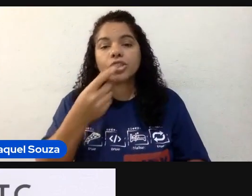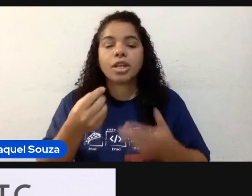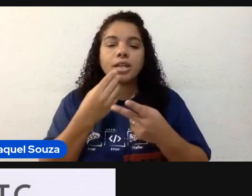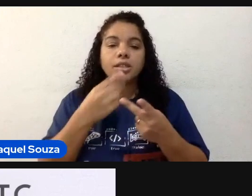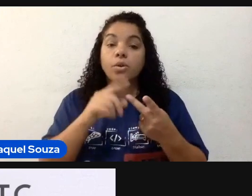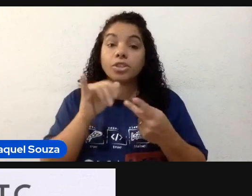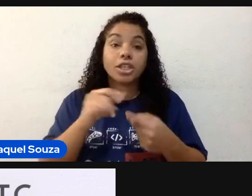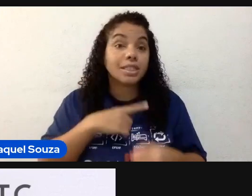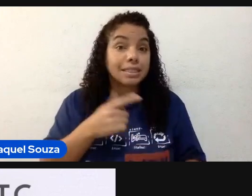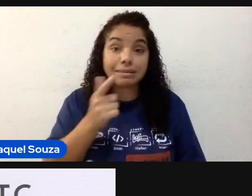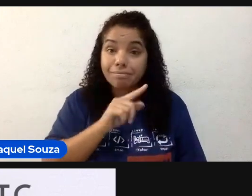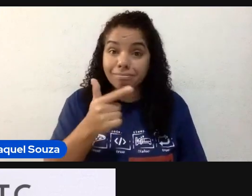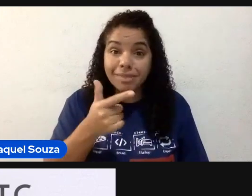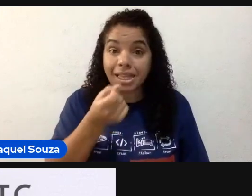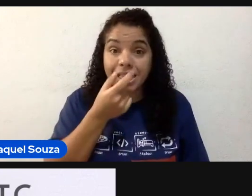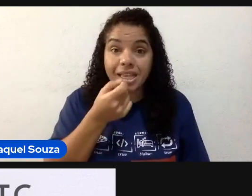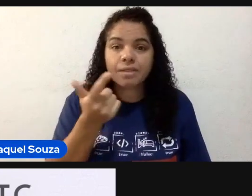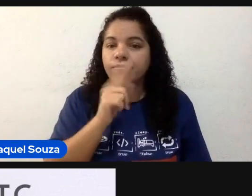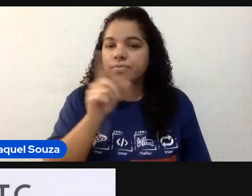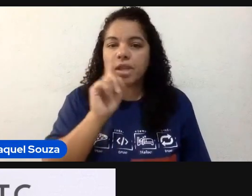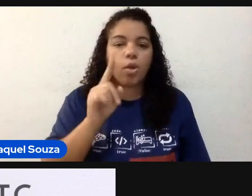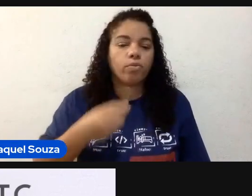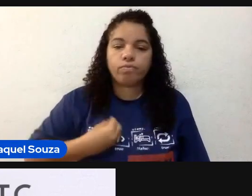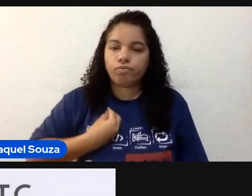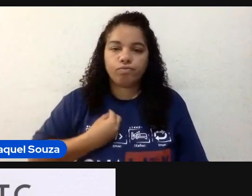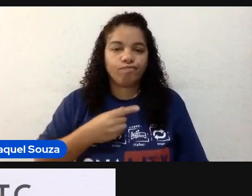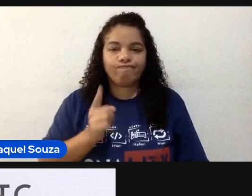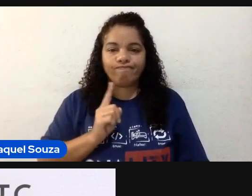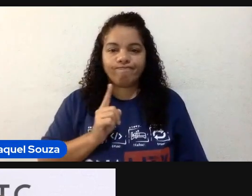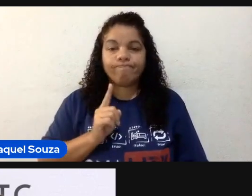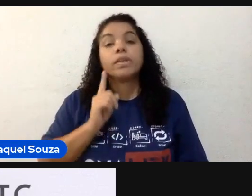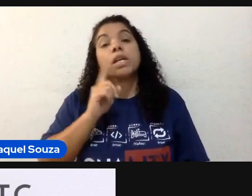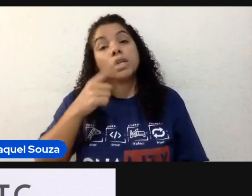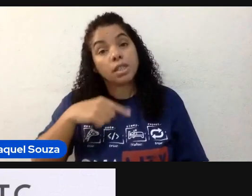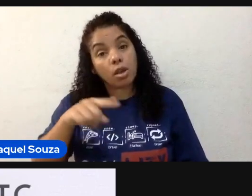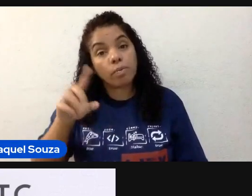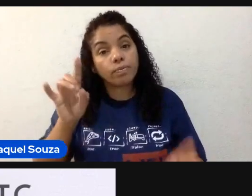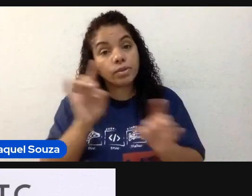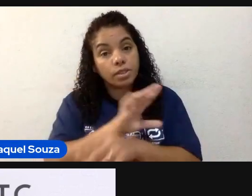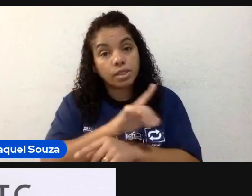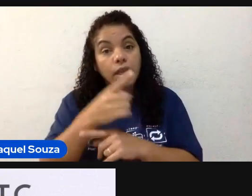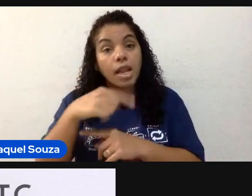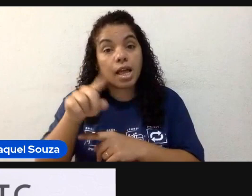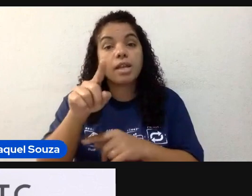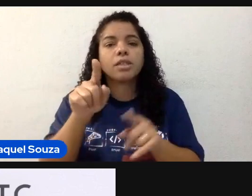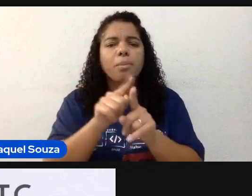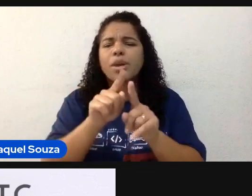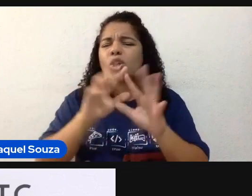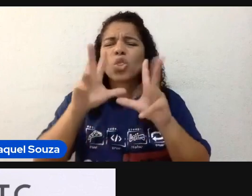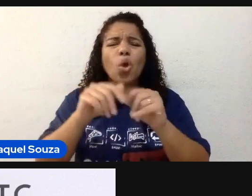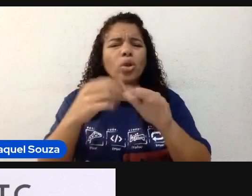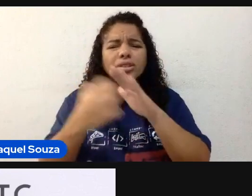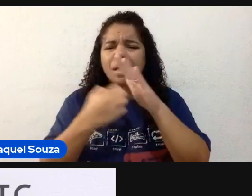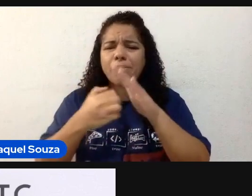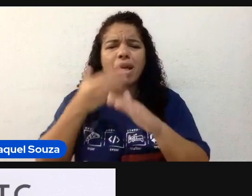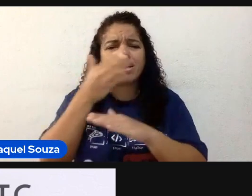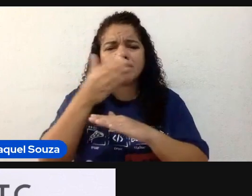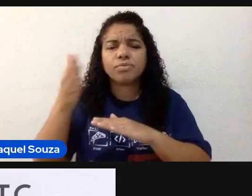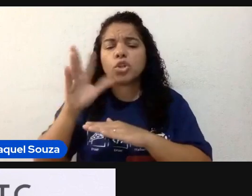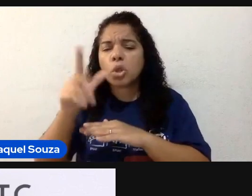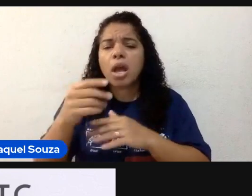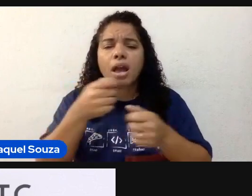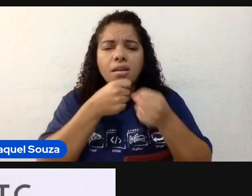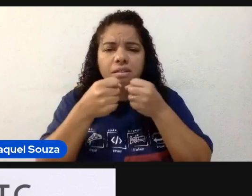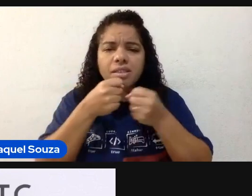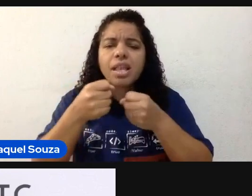não funciono, tá? Então, saindo de lá, para as outras também que eu fui, todas as que eu fui, todas as entrevistas que eu falo,